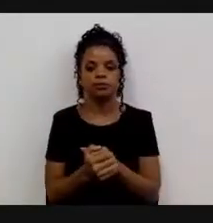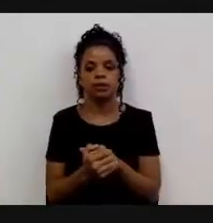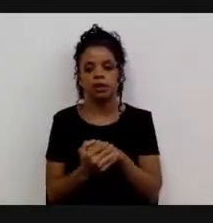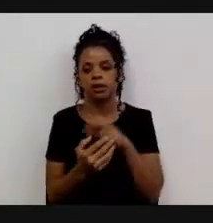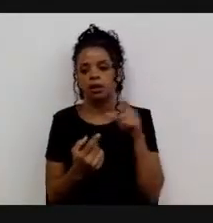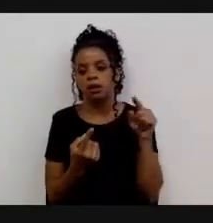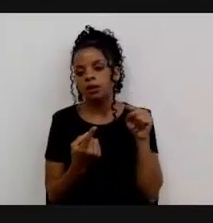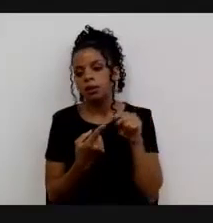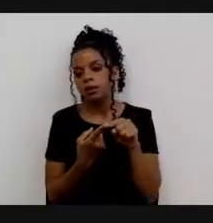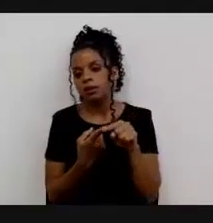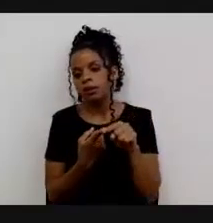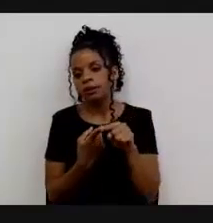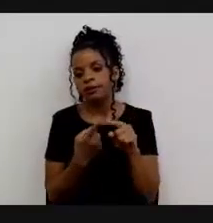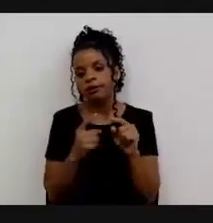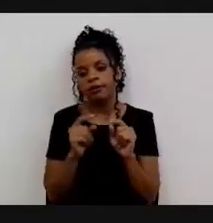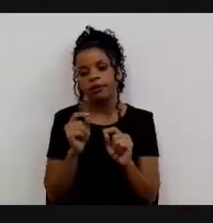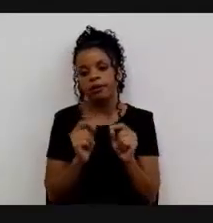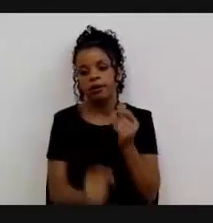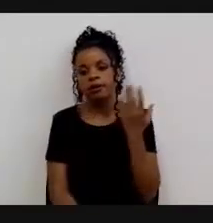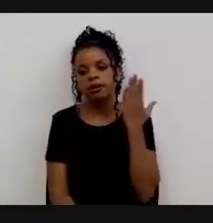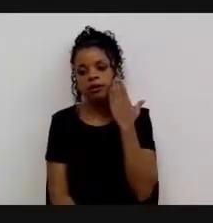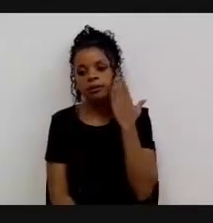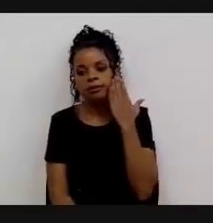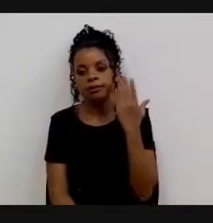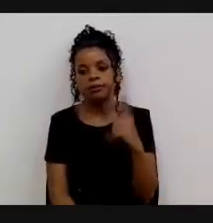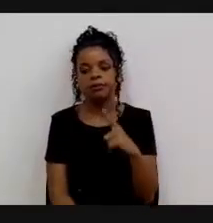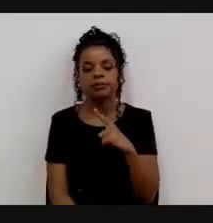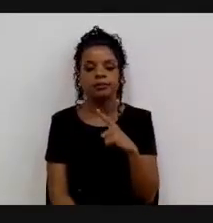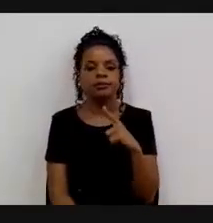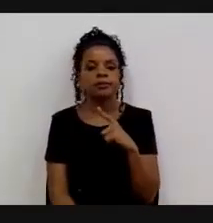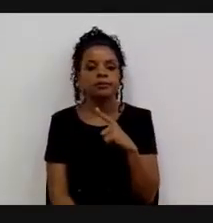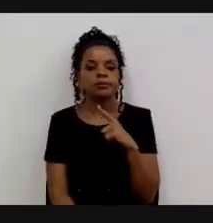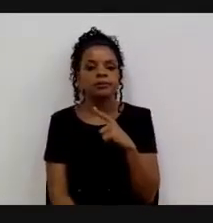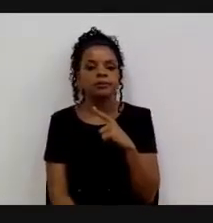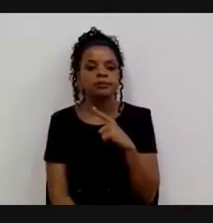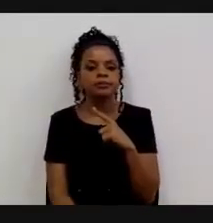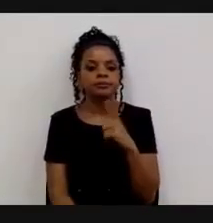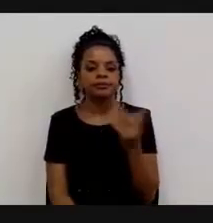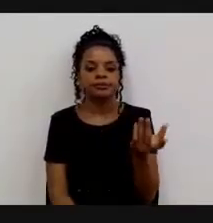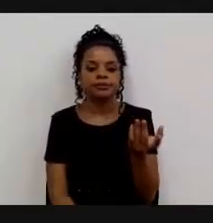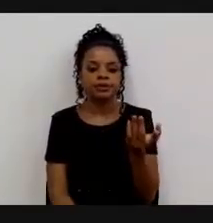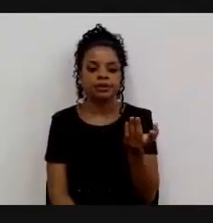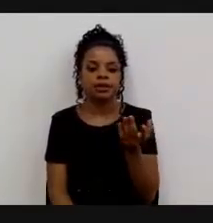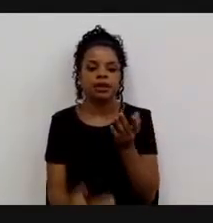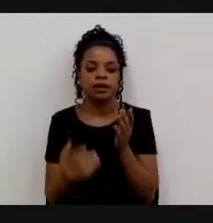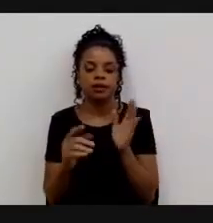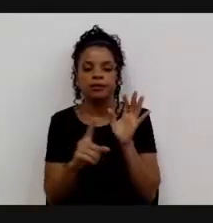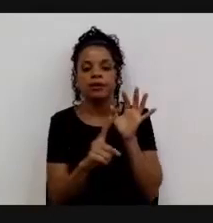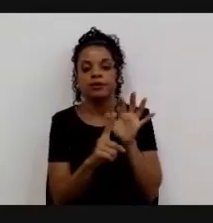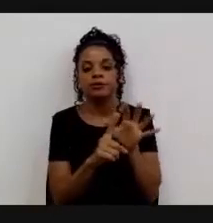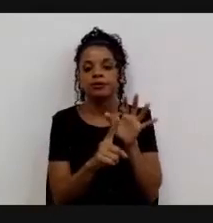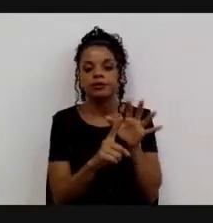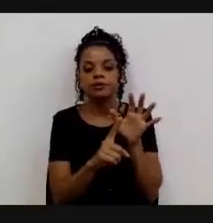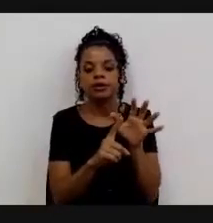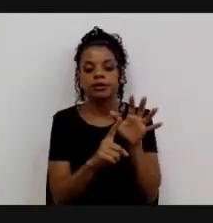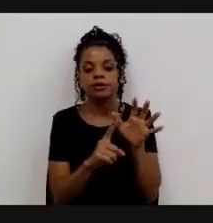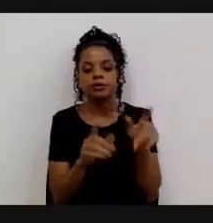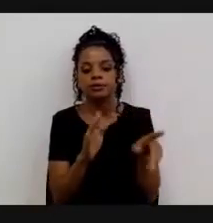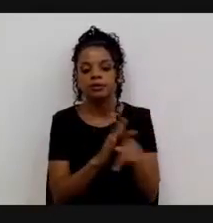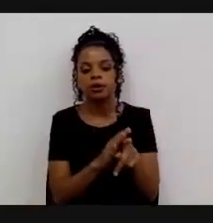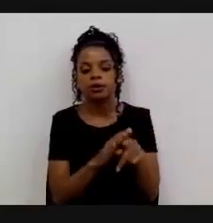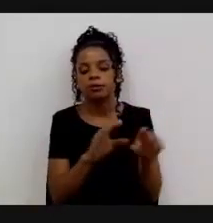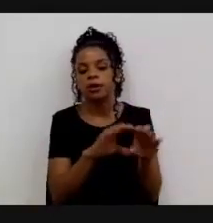objetivo verificar se havia esse direcionamento exclusivo para as mulheres irem para determinadas comissões